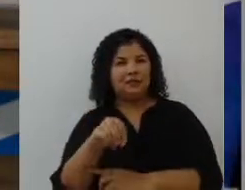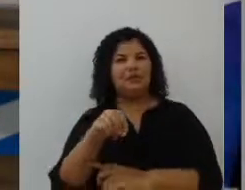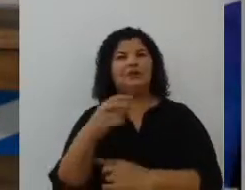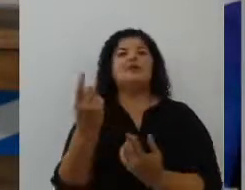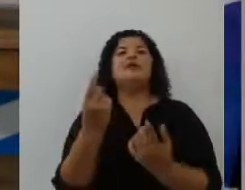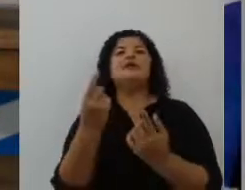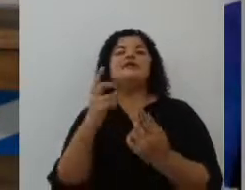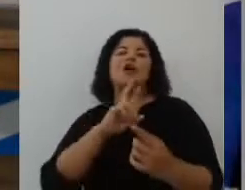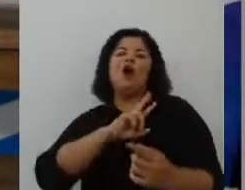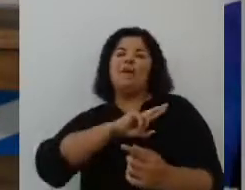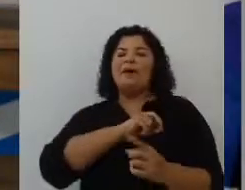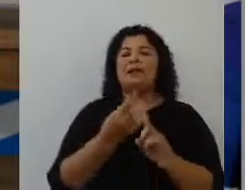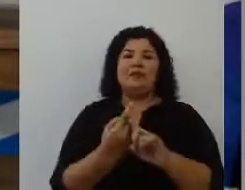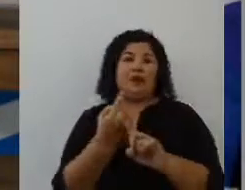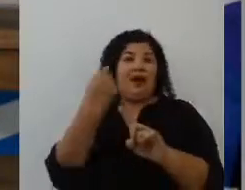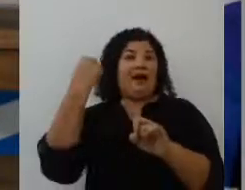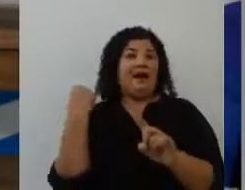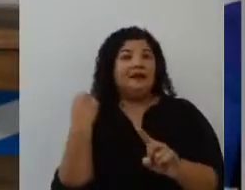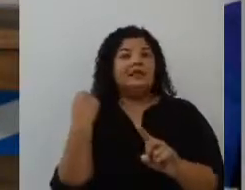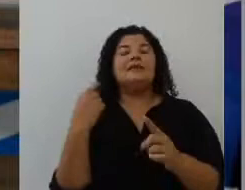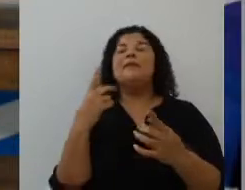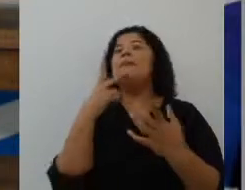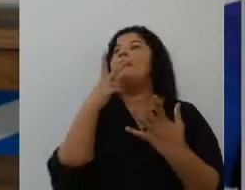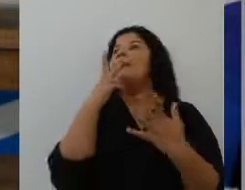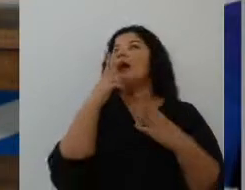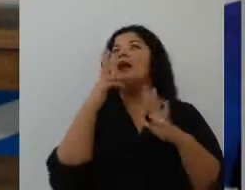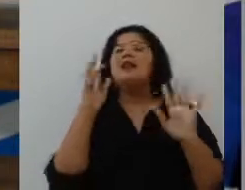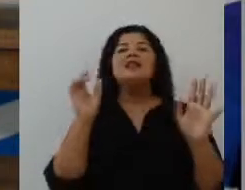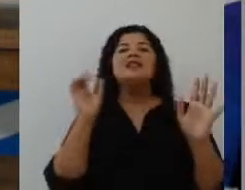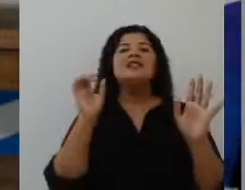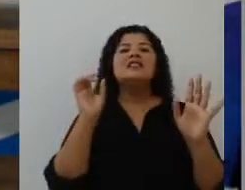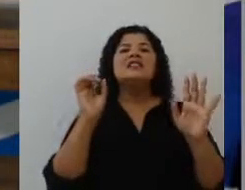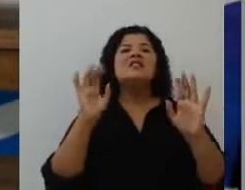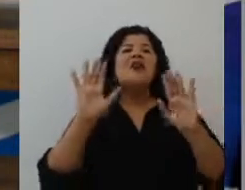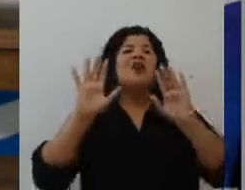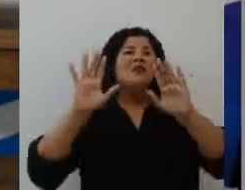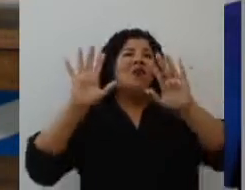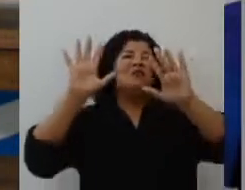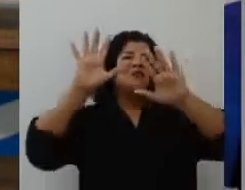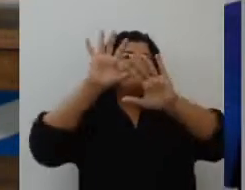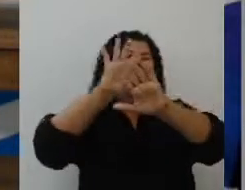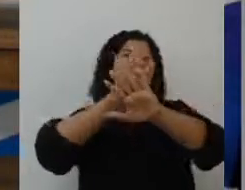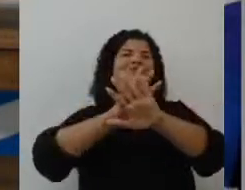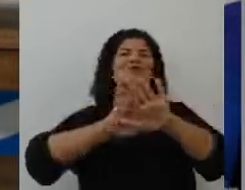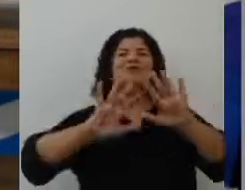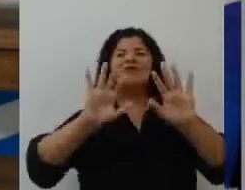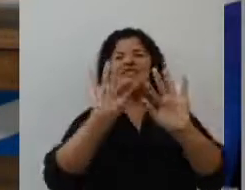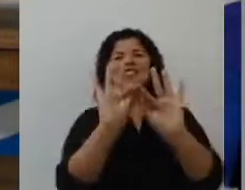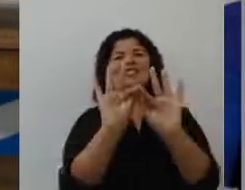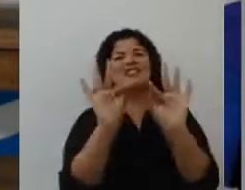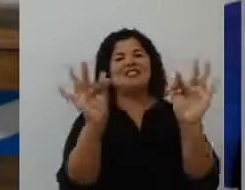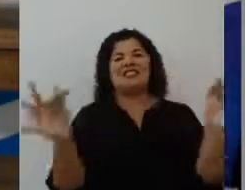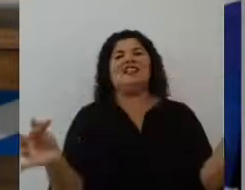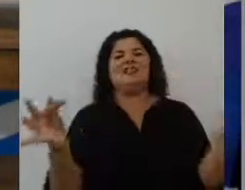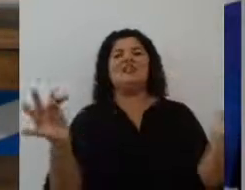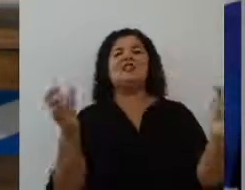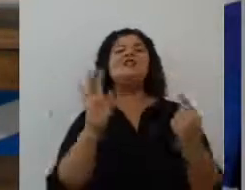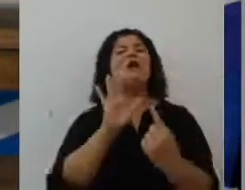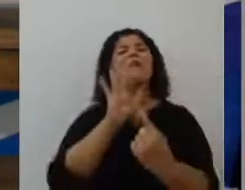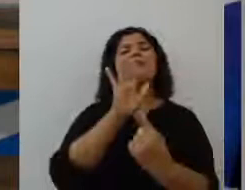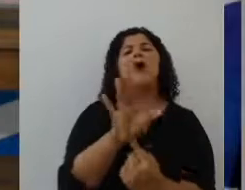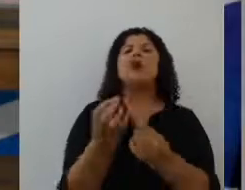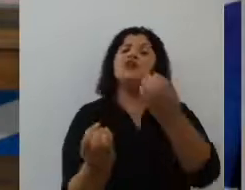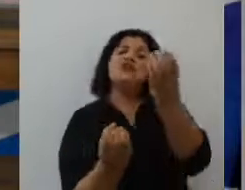antes do romantismo, é uma natureza que não passa de um pano de fundo, né? Ela é apenas um cenário onde acontecem